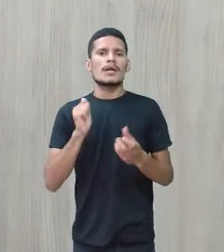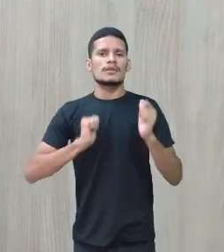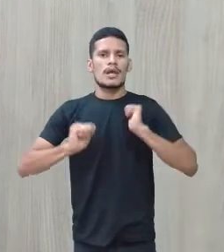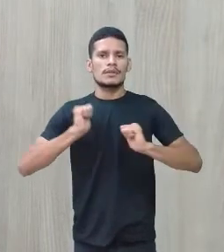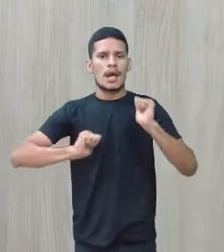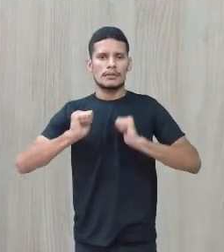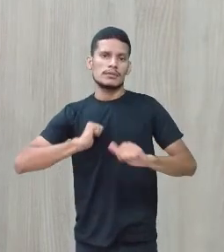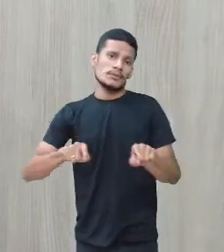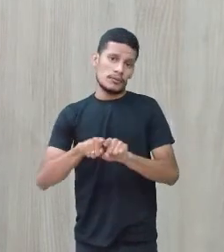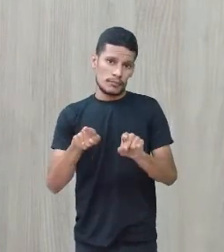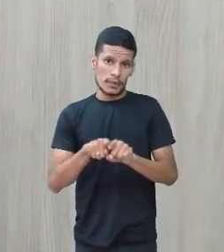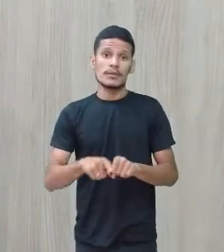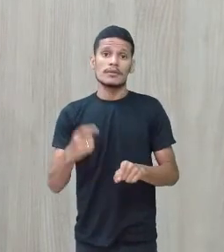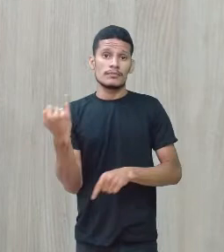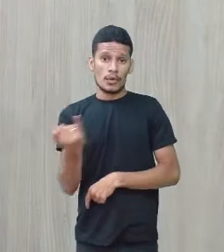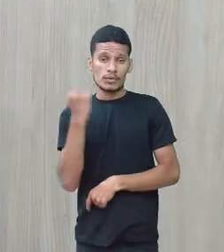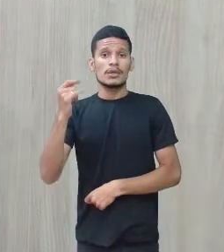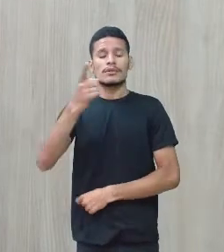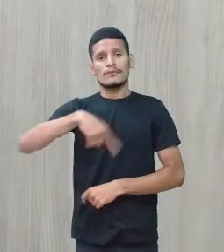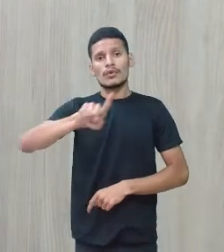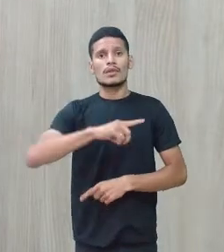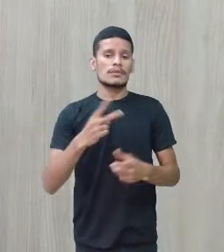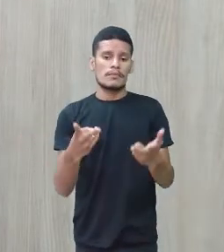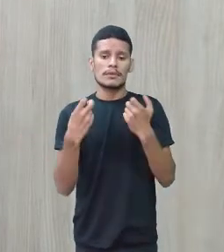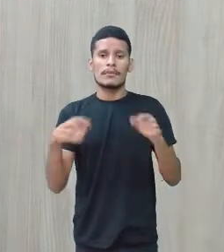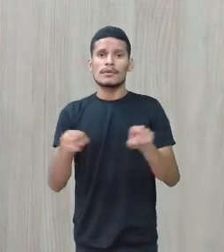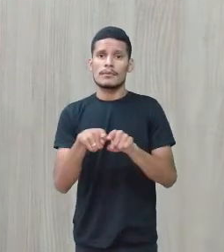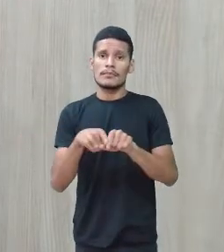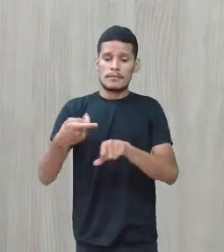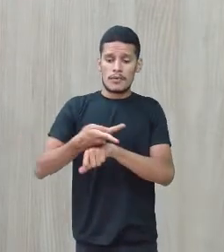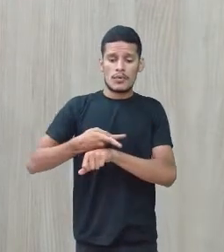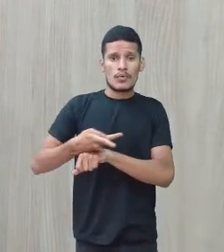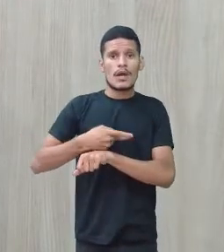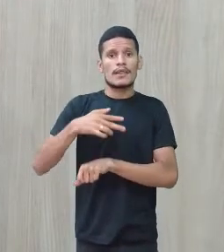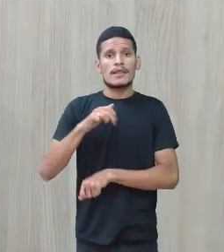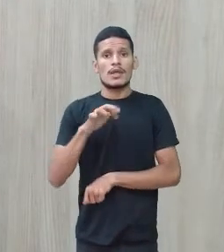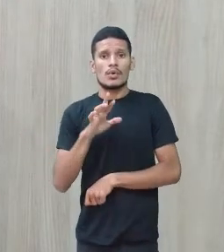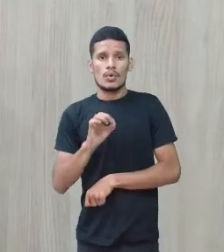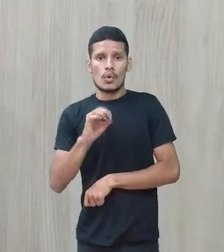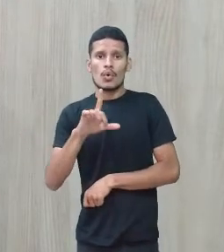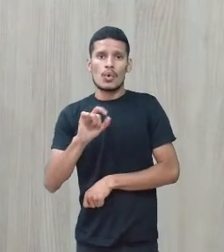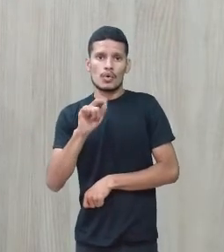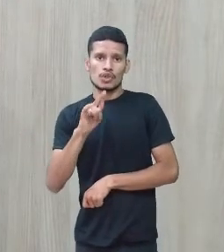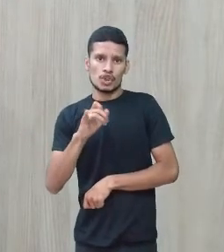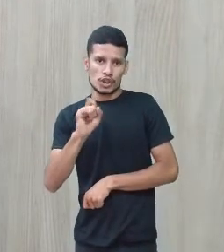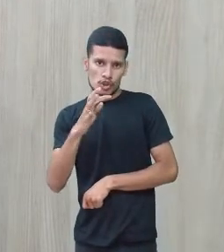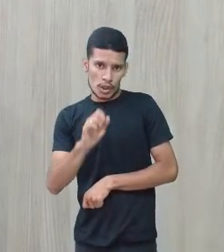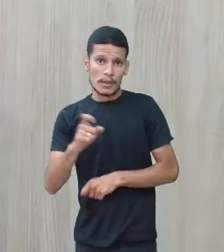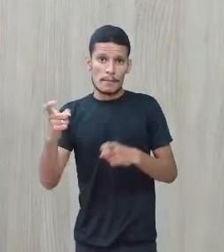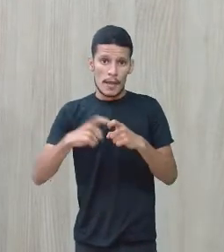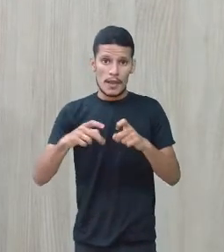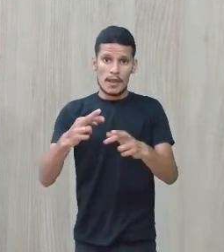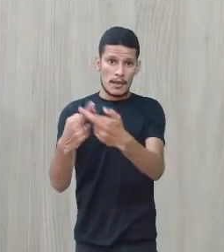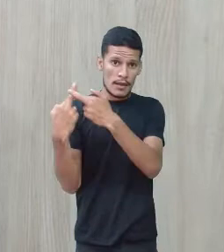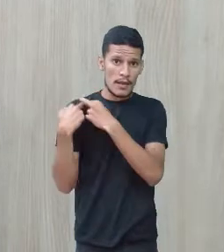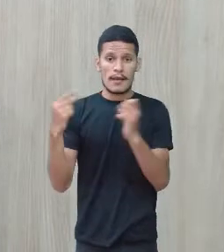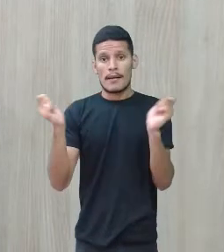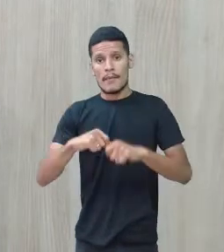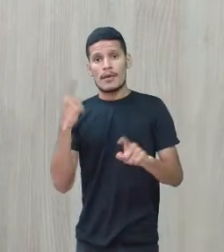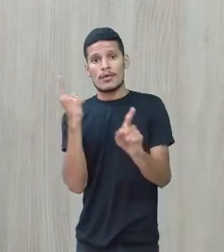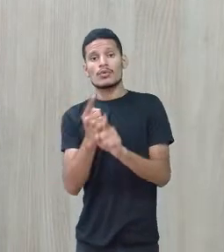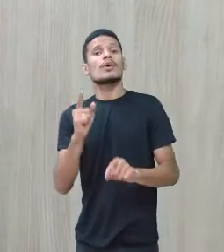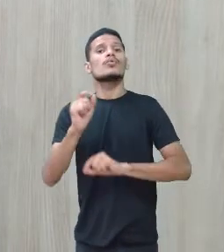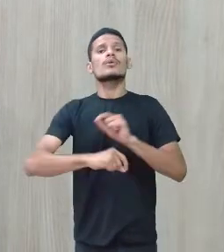importante também você perceber e procurar um neurologista, né, um médico responsável, que ele possa identificar realmente o que